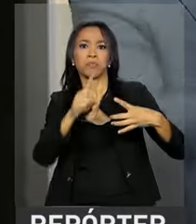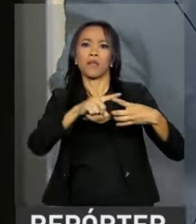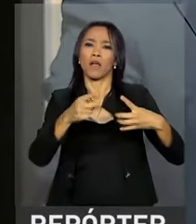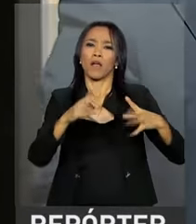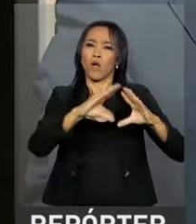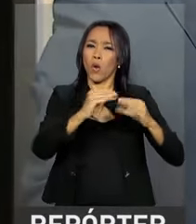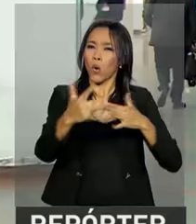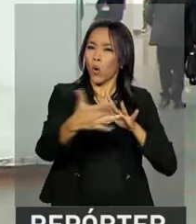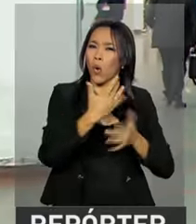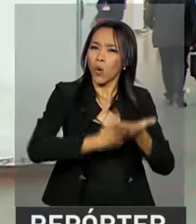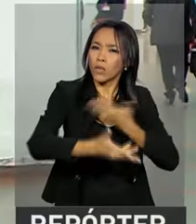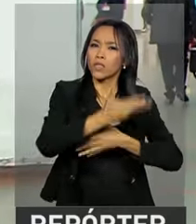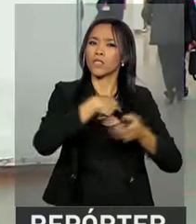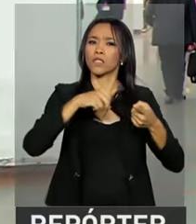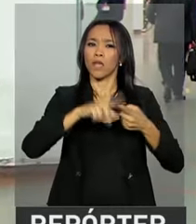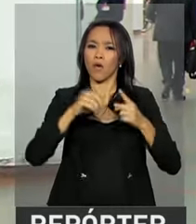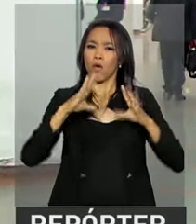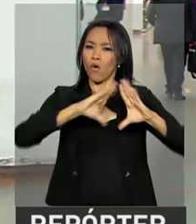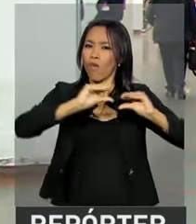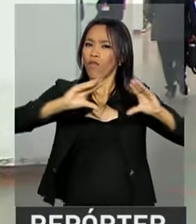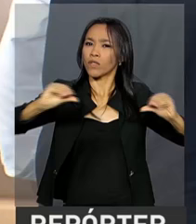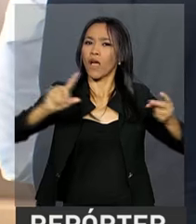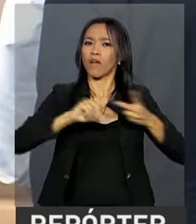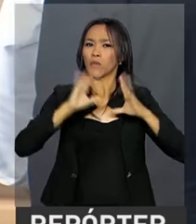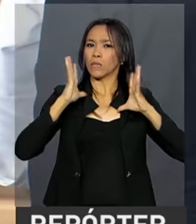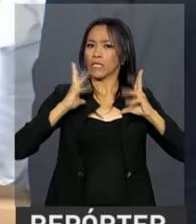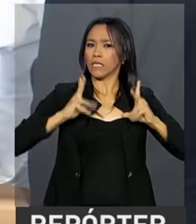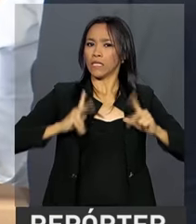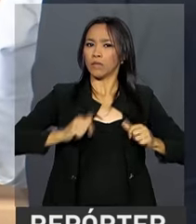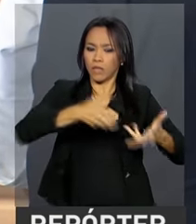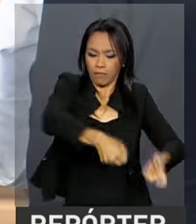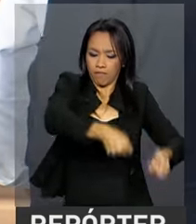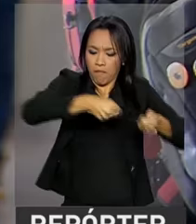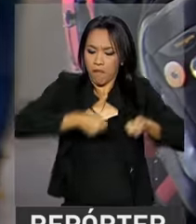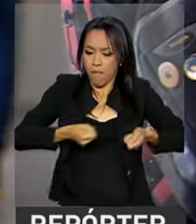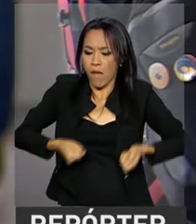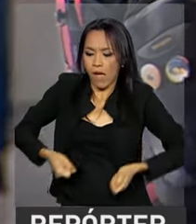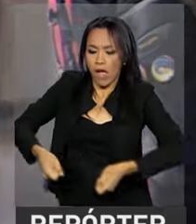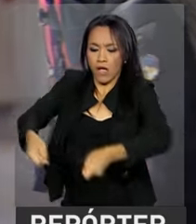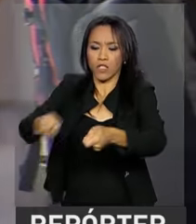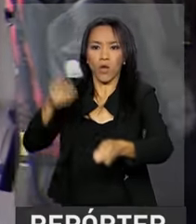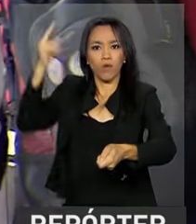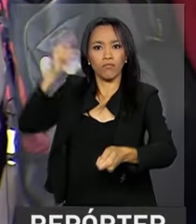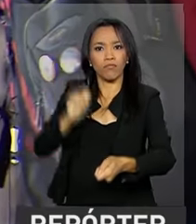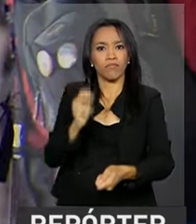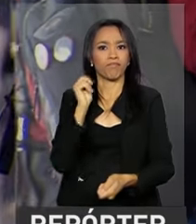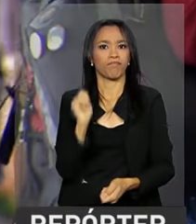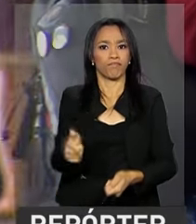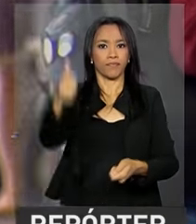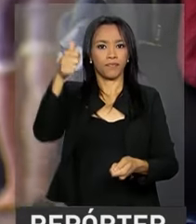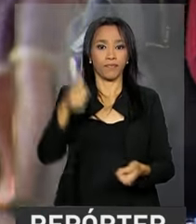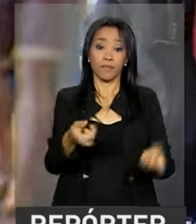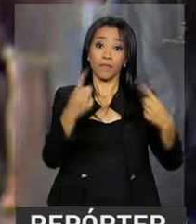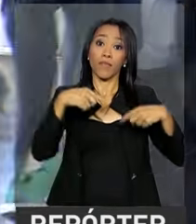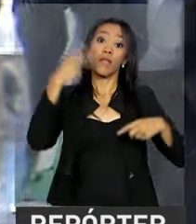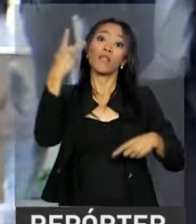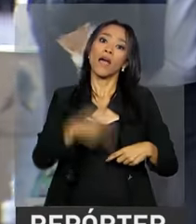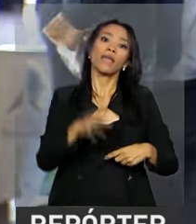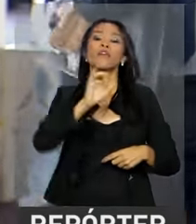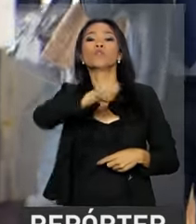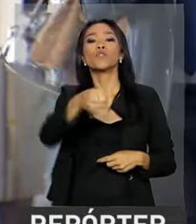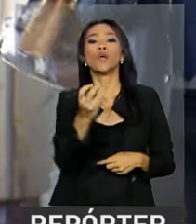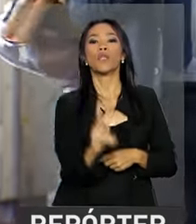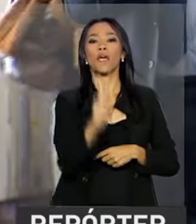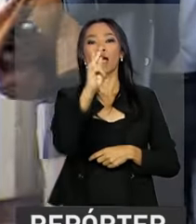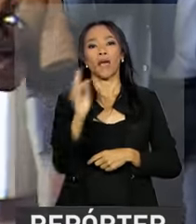confortável limpo e restituição de bagagem mais eficientes já o aeroporto juscelino kubitschek em